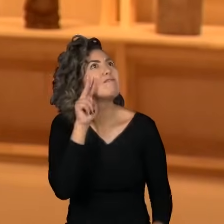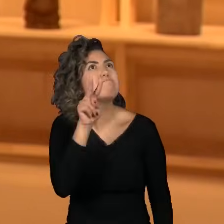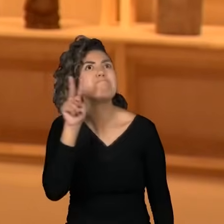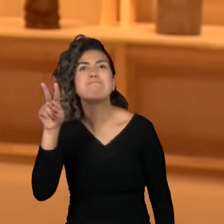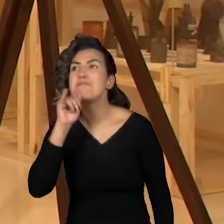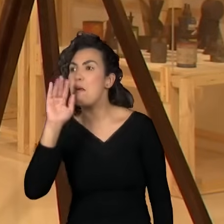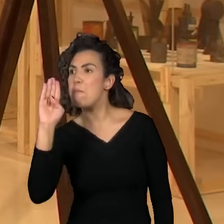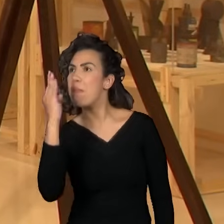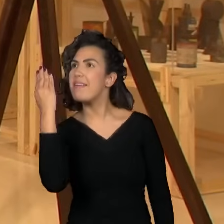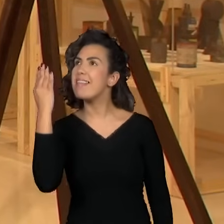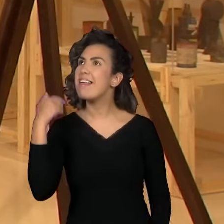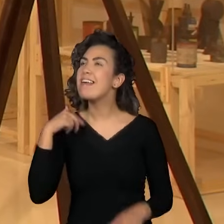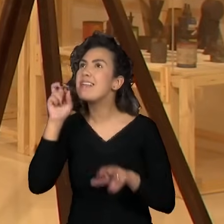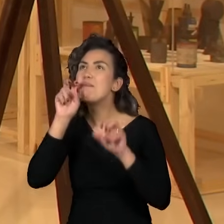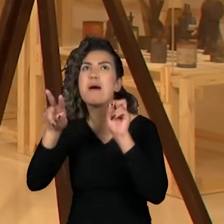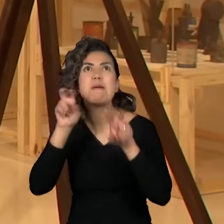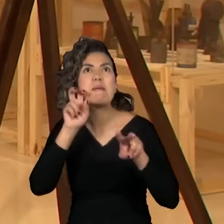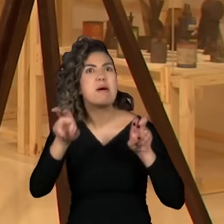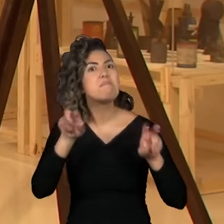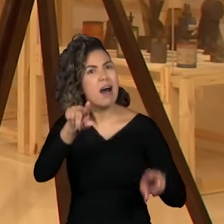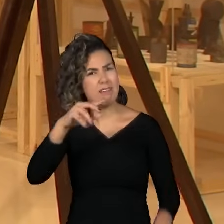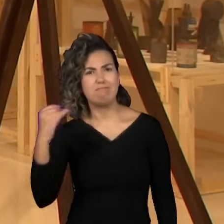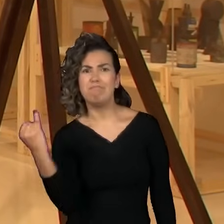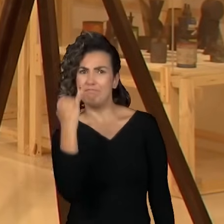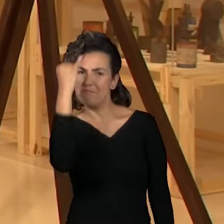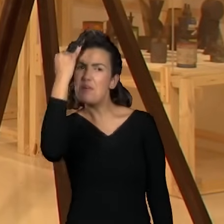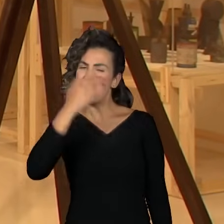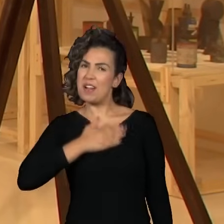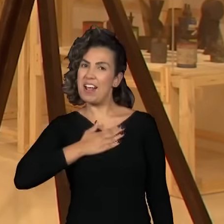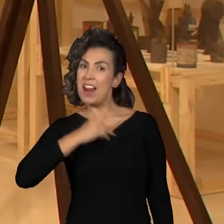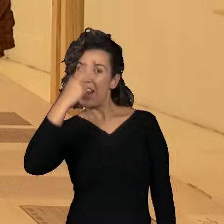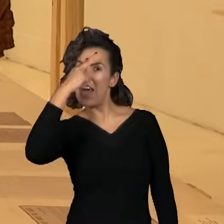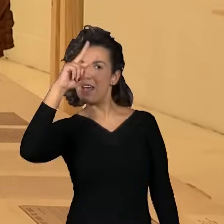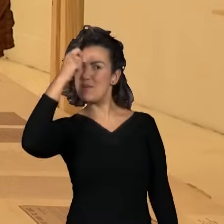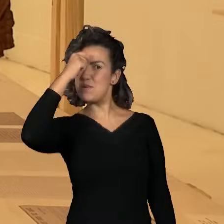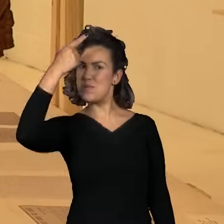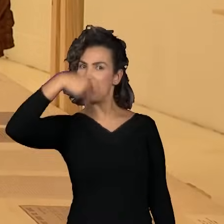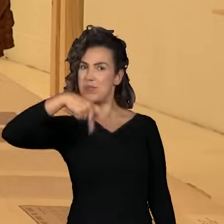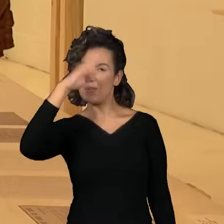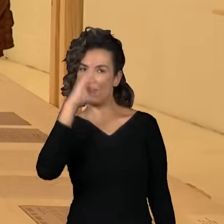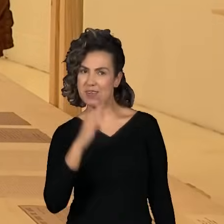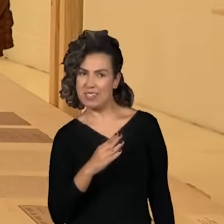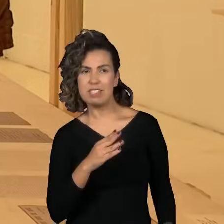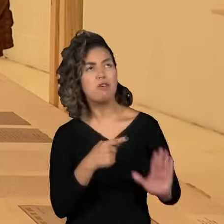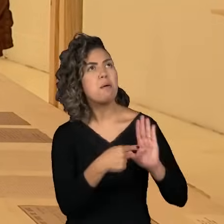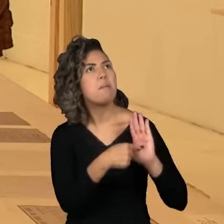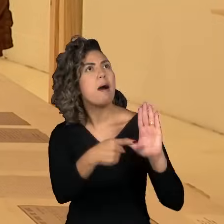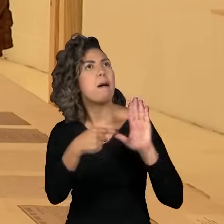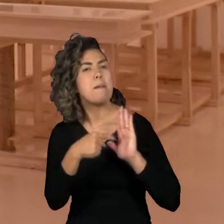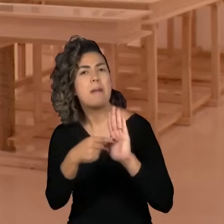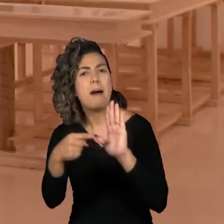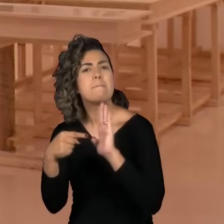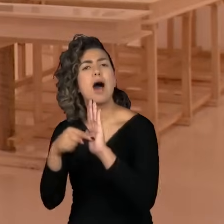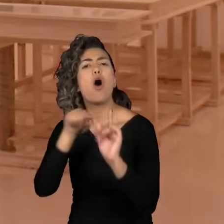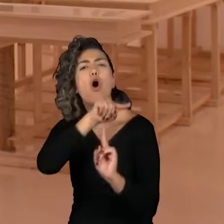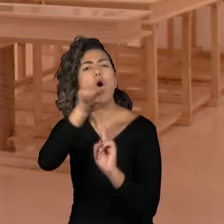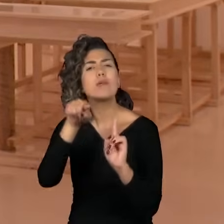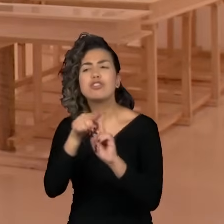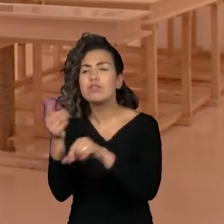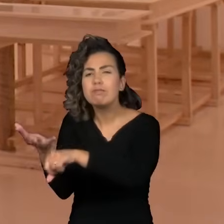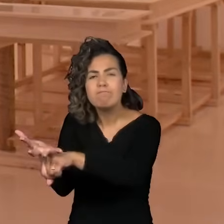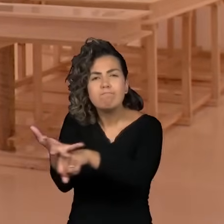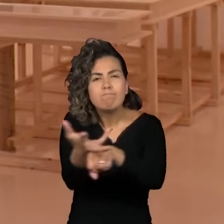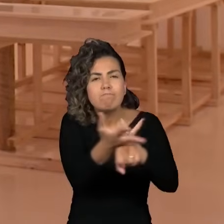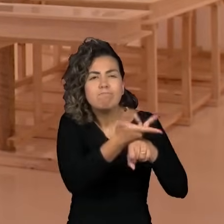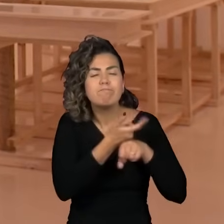madeira aparente, era uma questão muito importante para nós, para pensar isso. E a exposição, ela convida ao fazer comum,